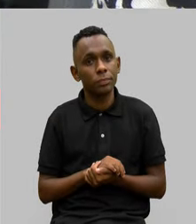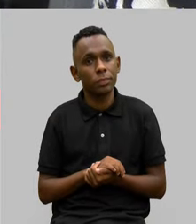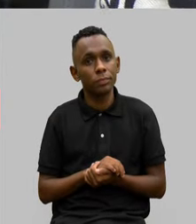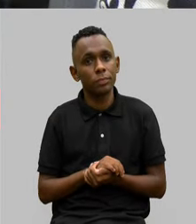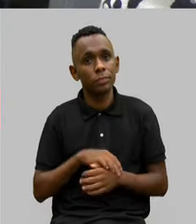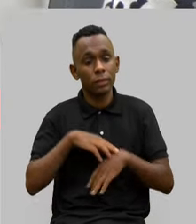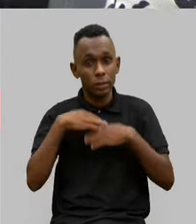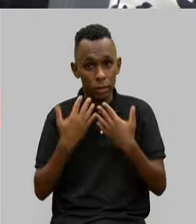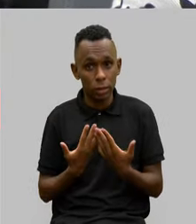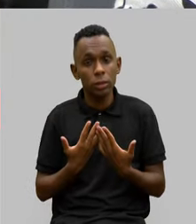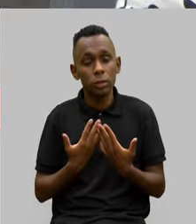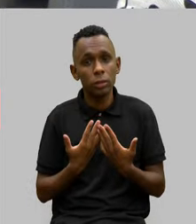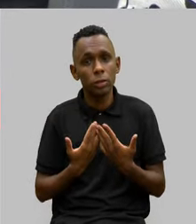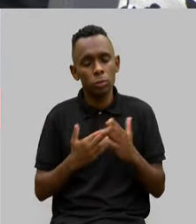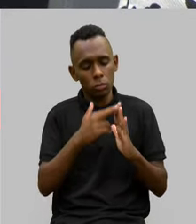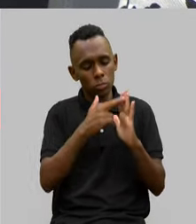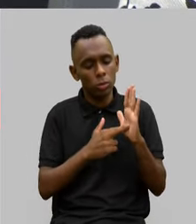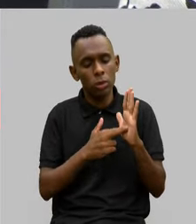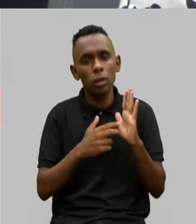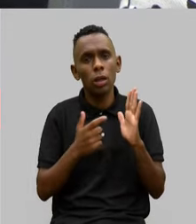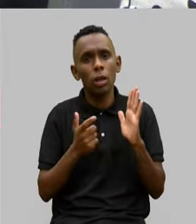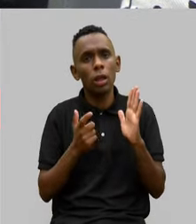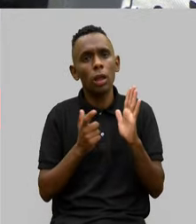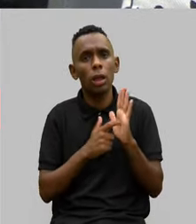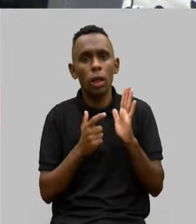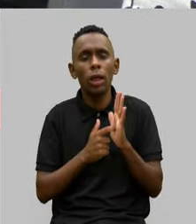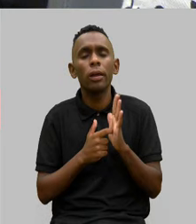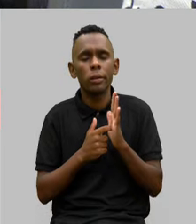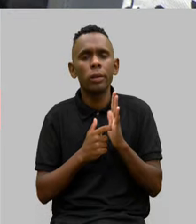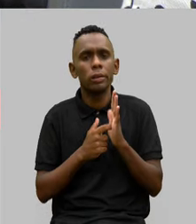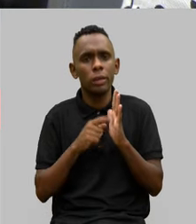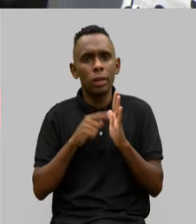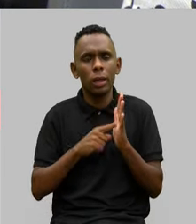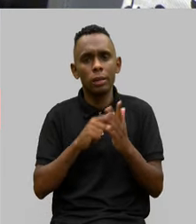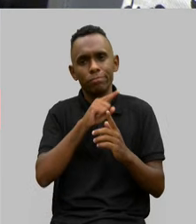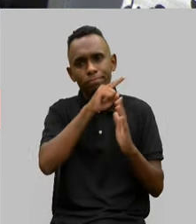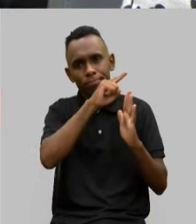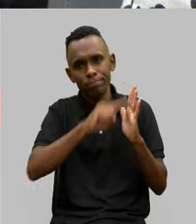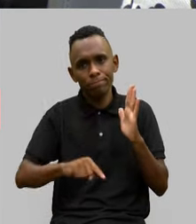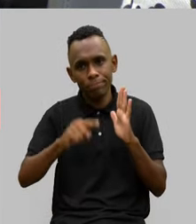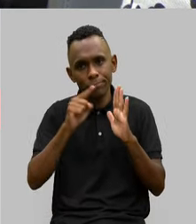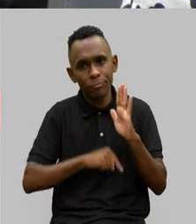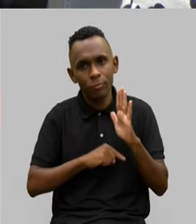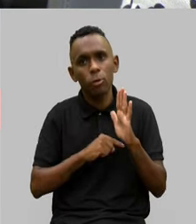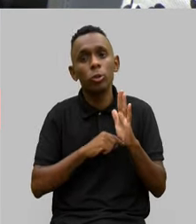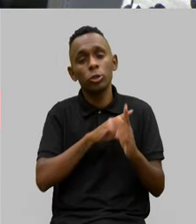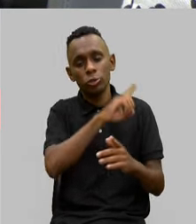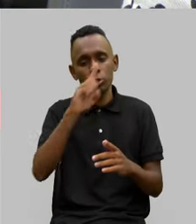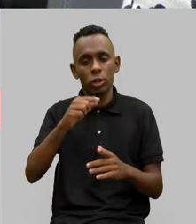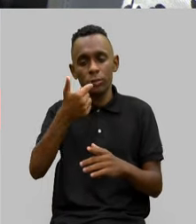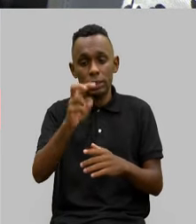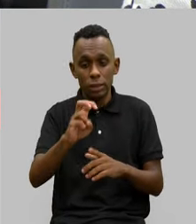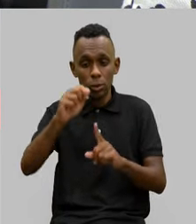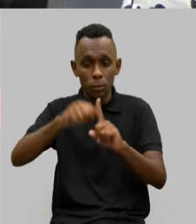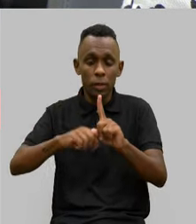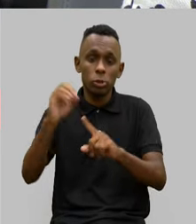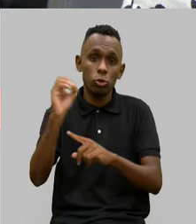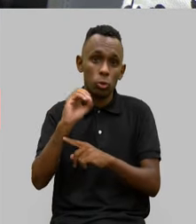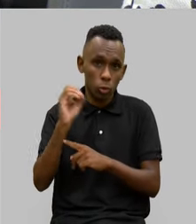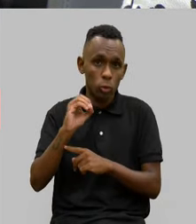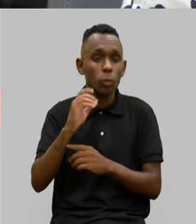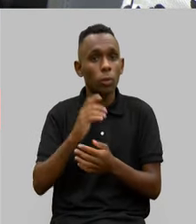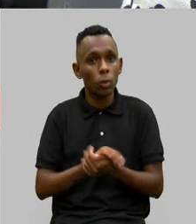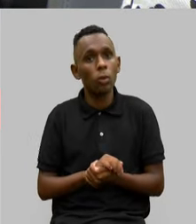nessa resolução que graças a Deus ela foi suspensa no dia 25 de outubro quer dizer do dia 14 de